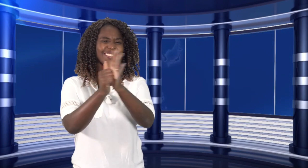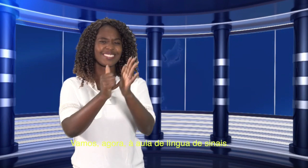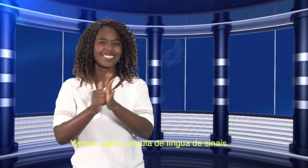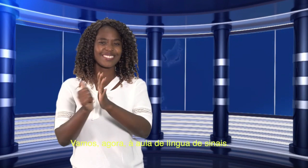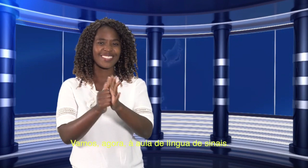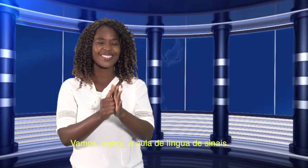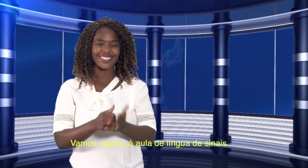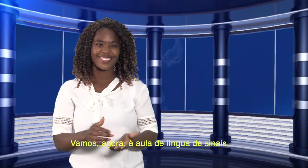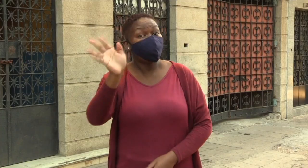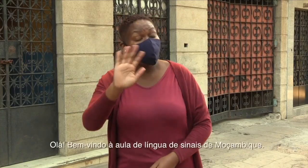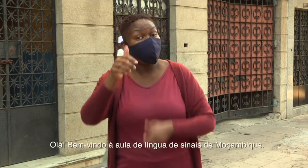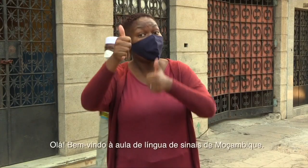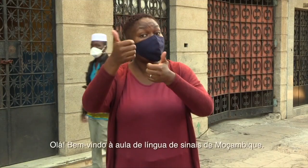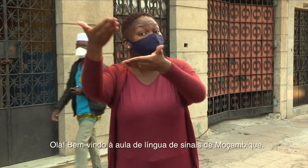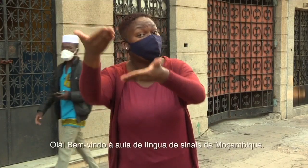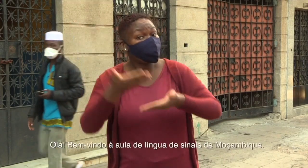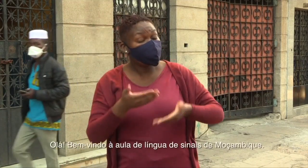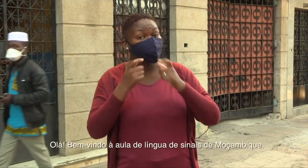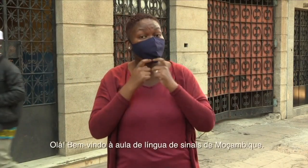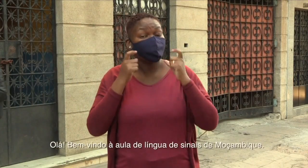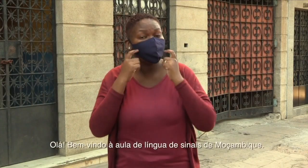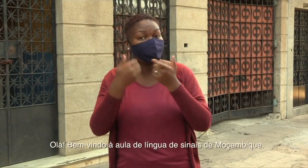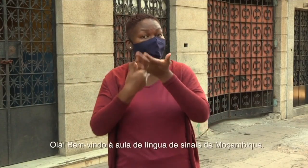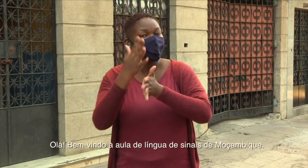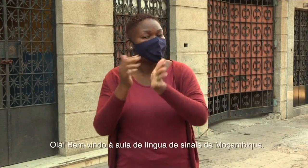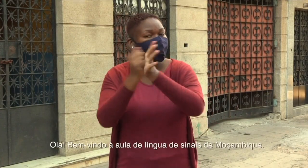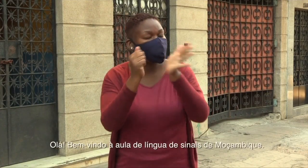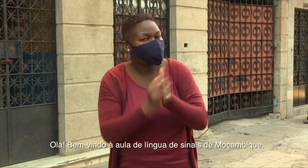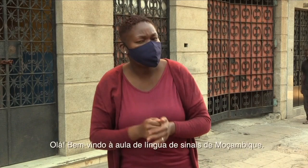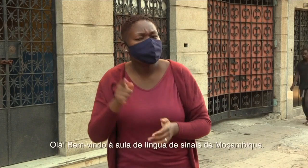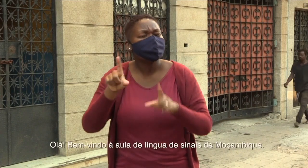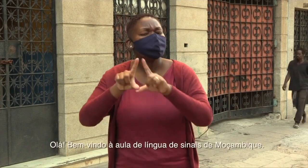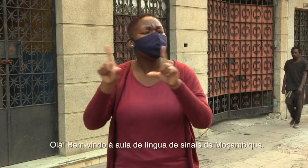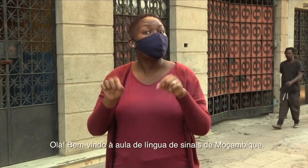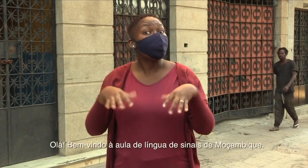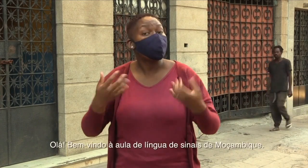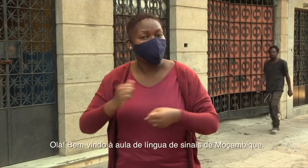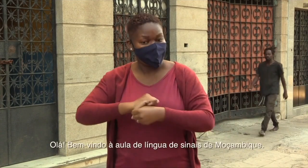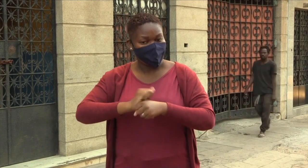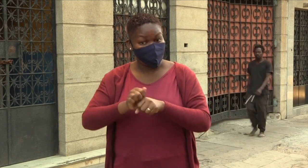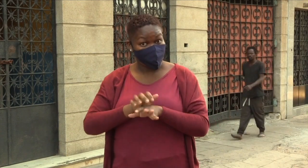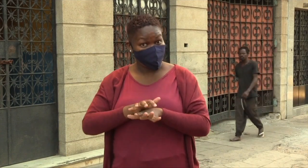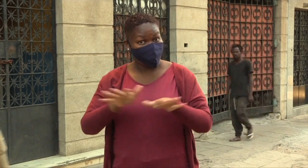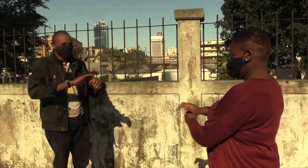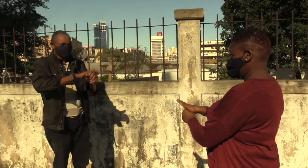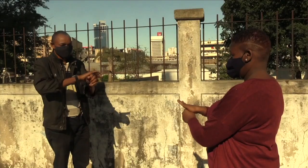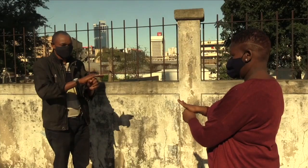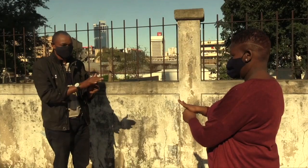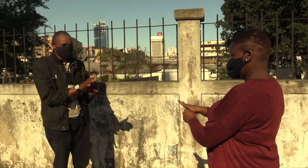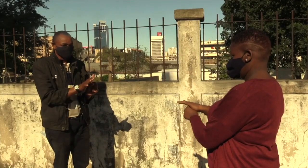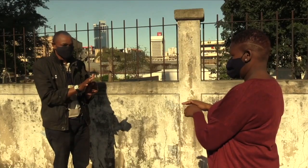de língua de sinais. Olá, bem-vindo à aula de língua de sinais de Moçambique.